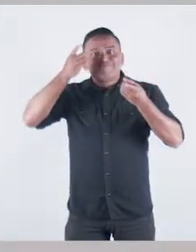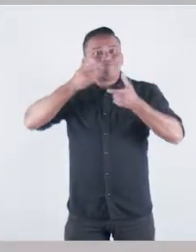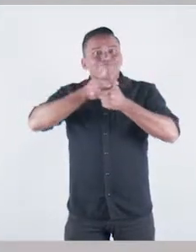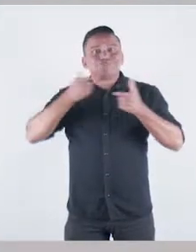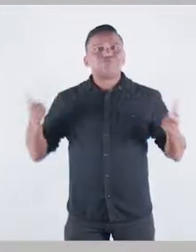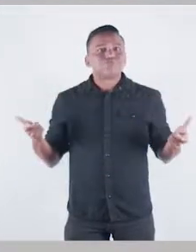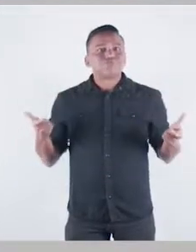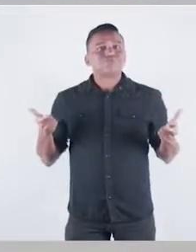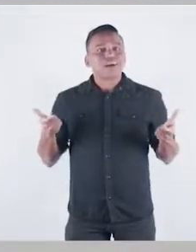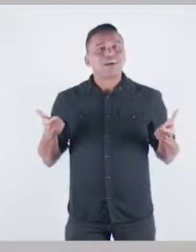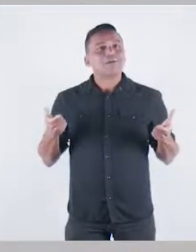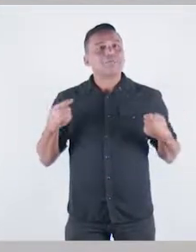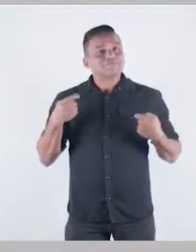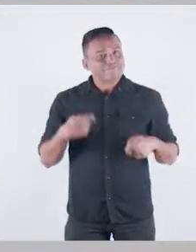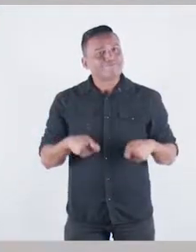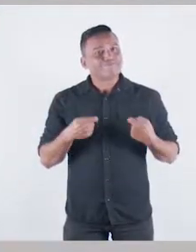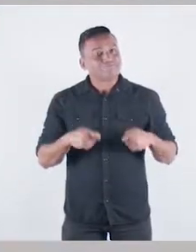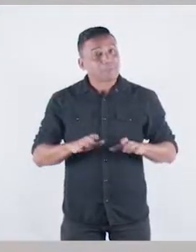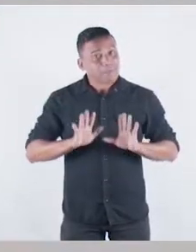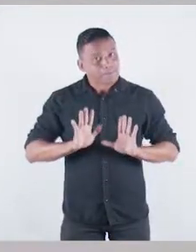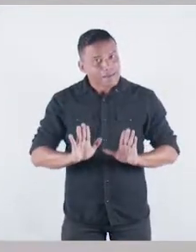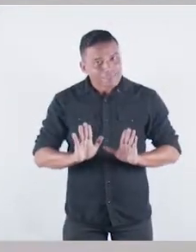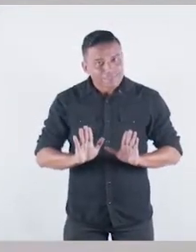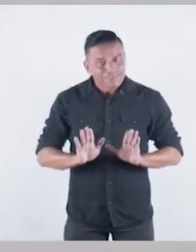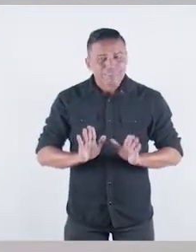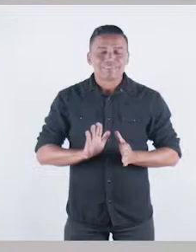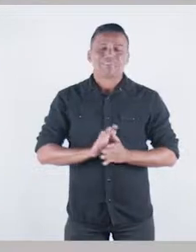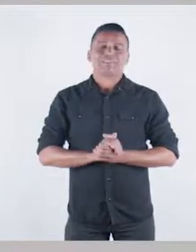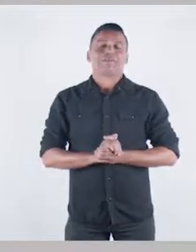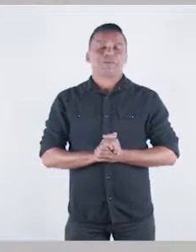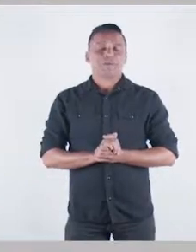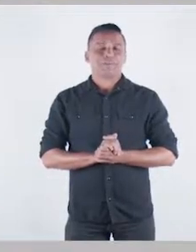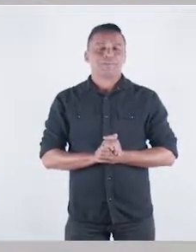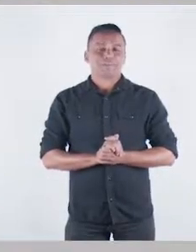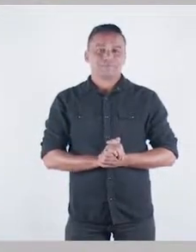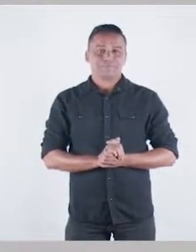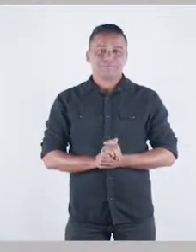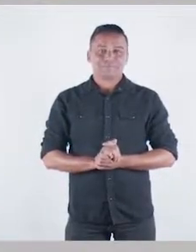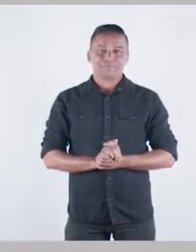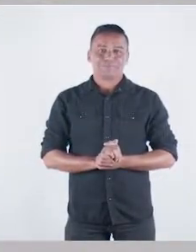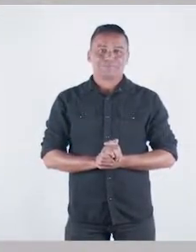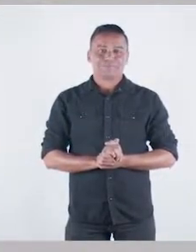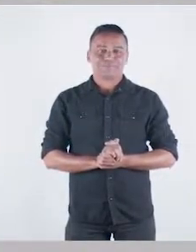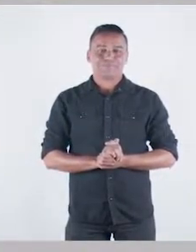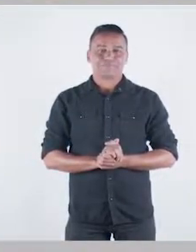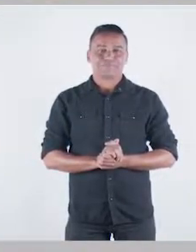né? Mas a gente tem